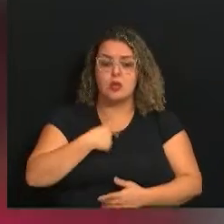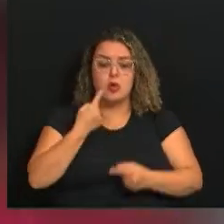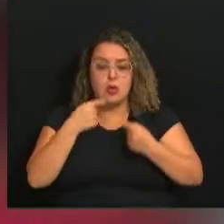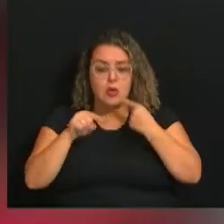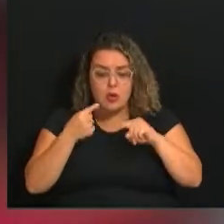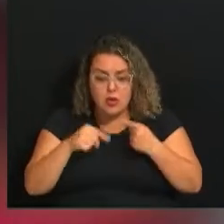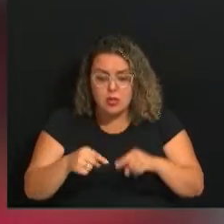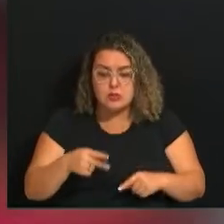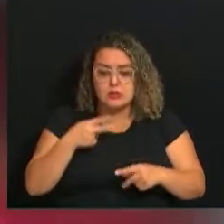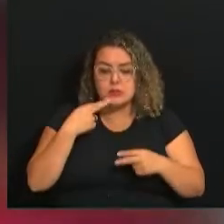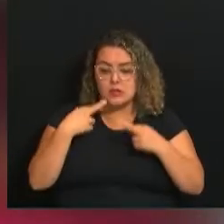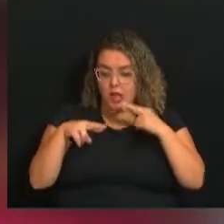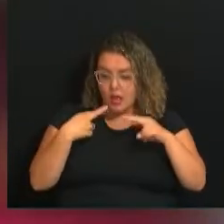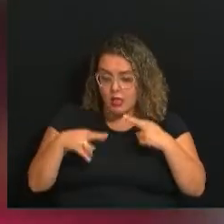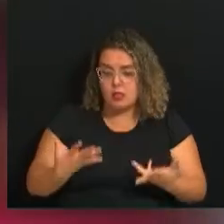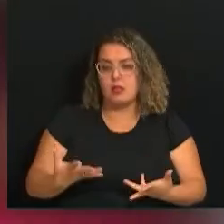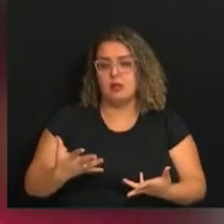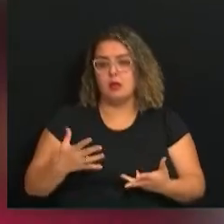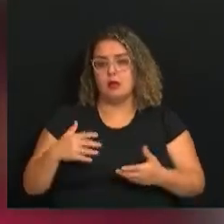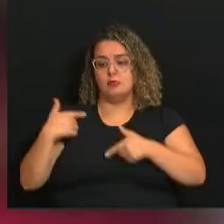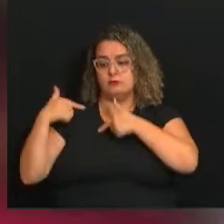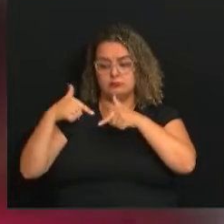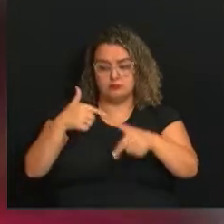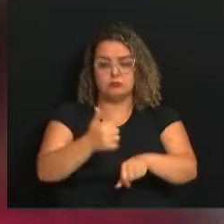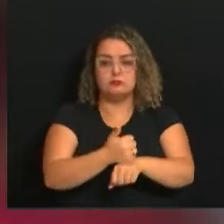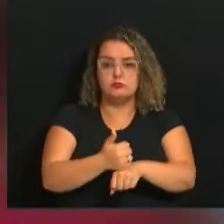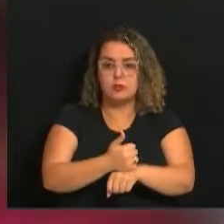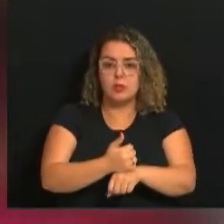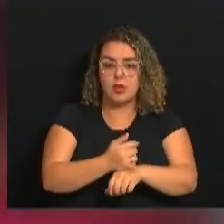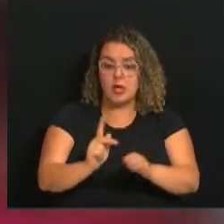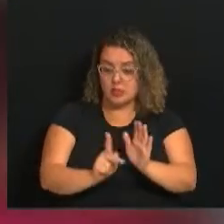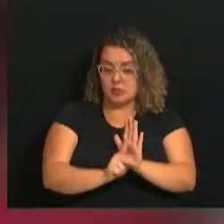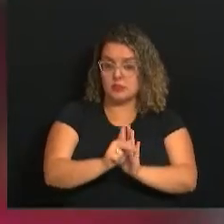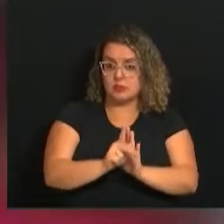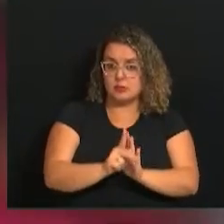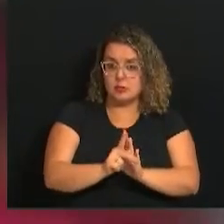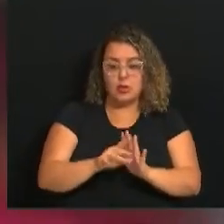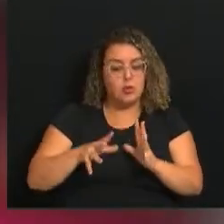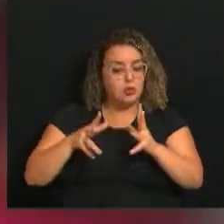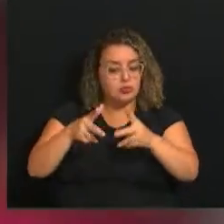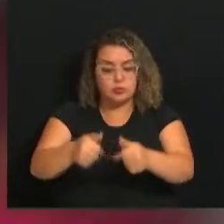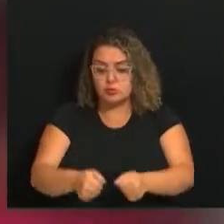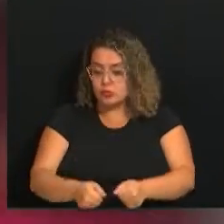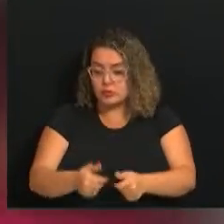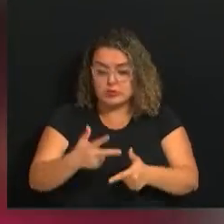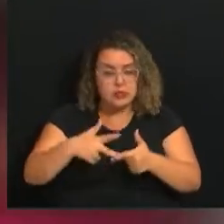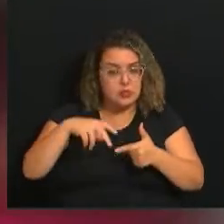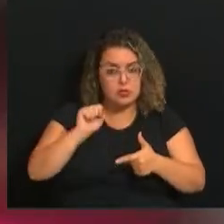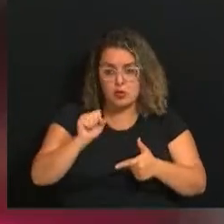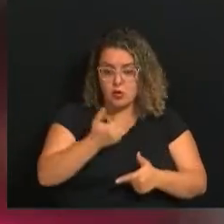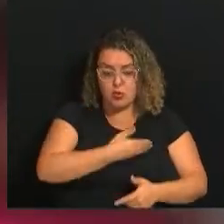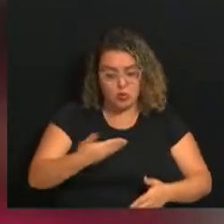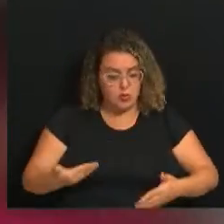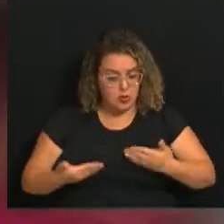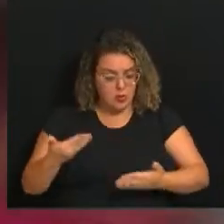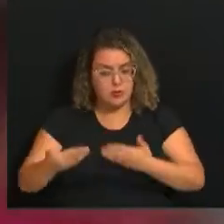casa rejeite essa moção. Na verdade, o PL3 está sendo contestado por